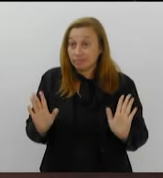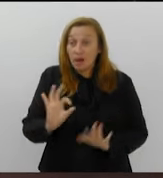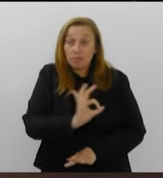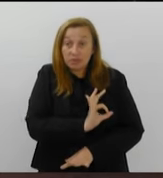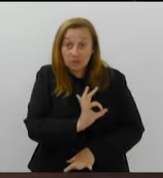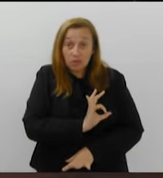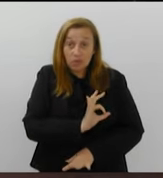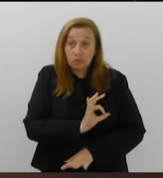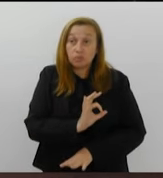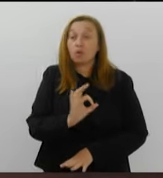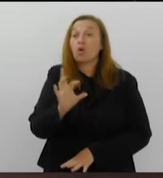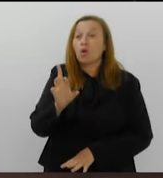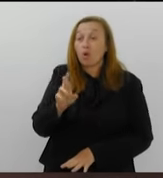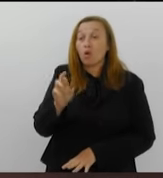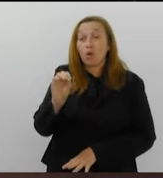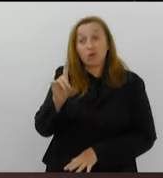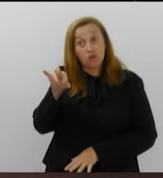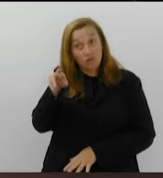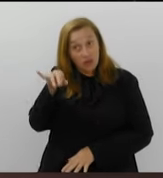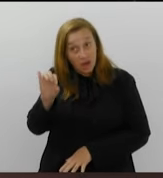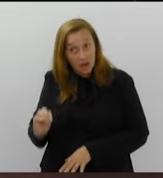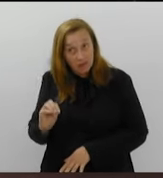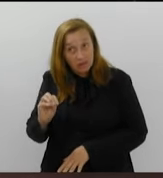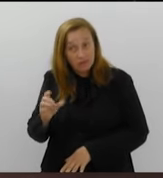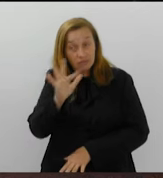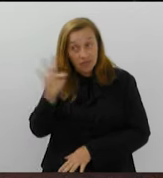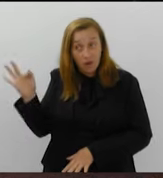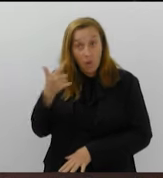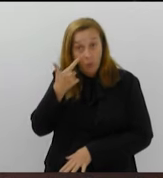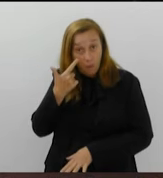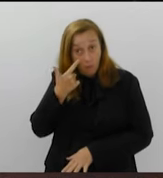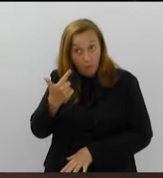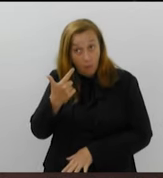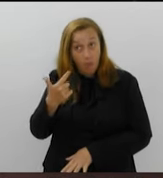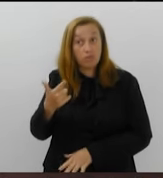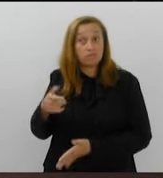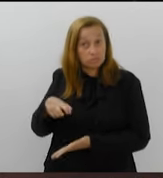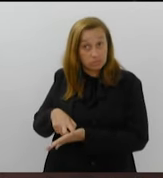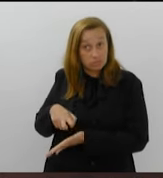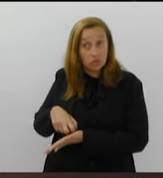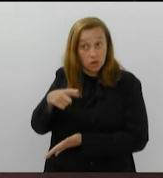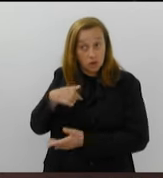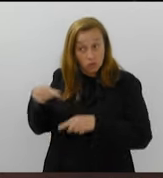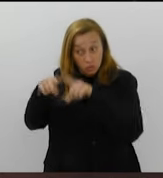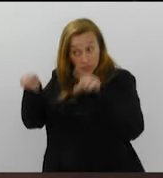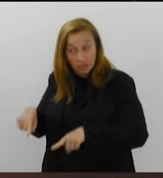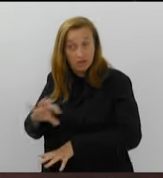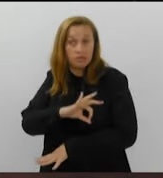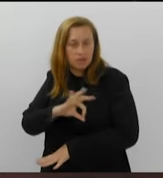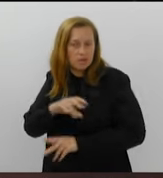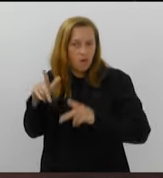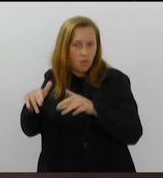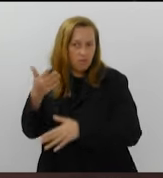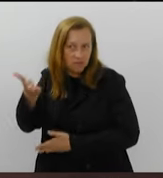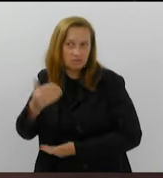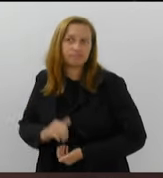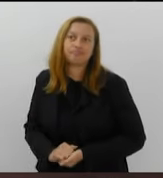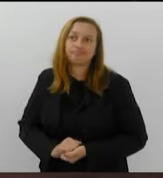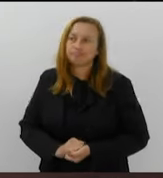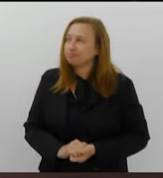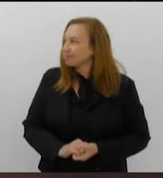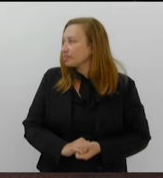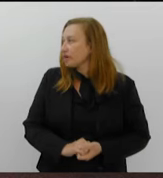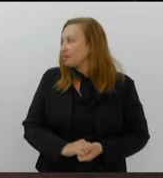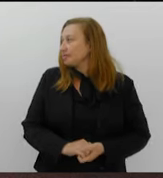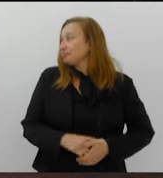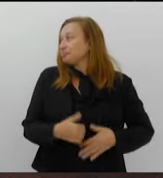rodoviário federal. Olha que você pode responder, amigo. Você sabe disso. Eu sou servidor e sou policial como você. E